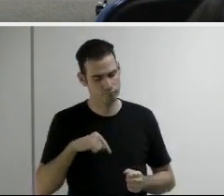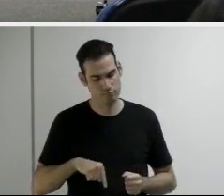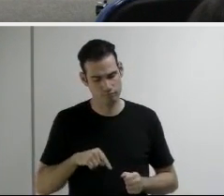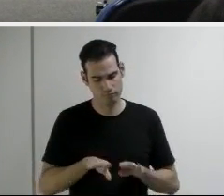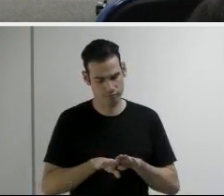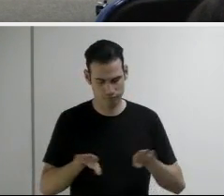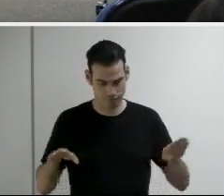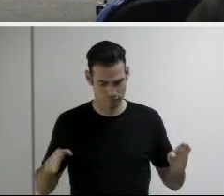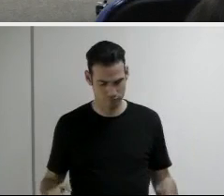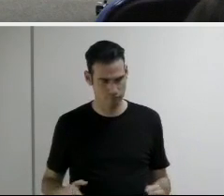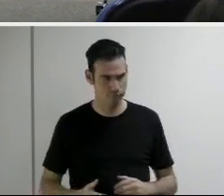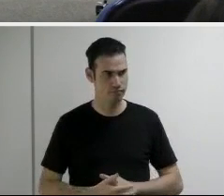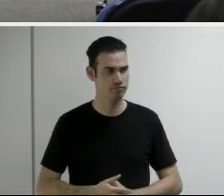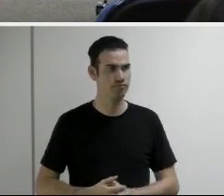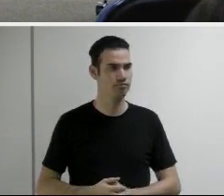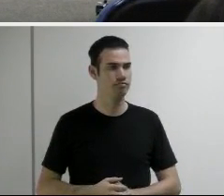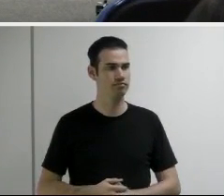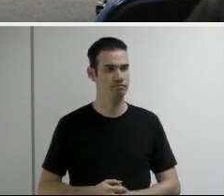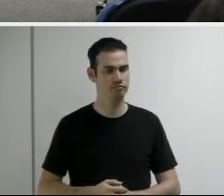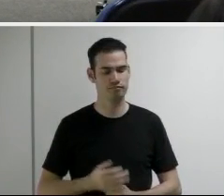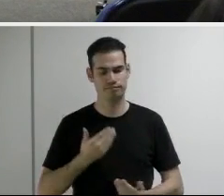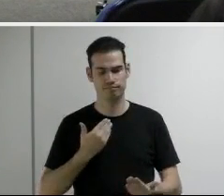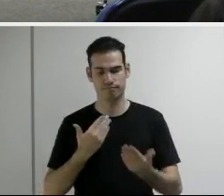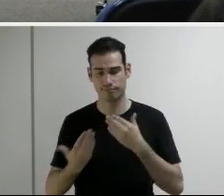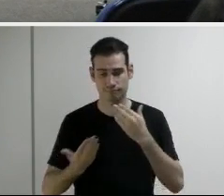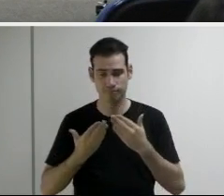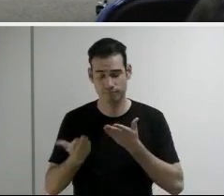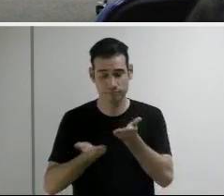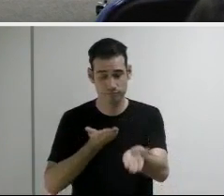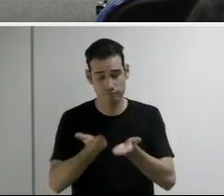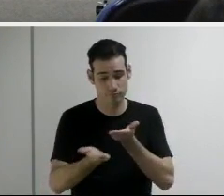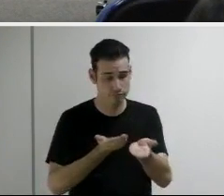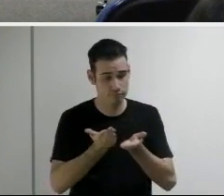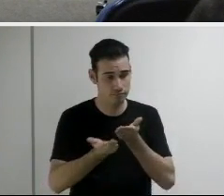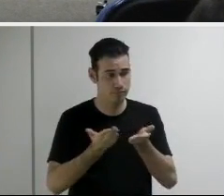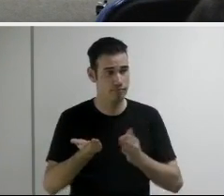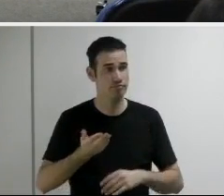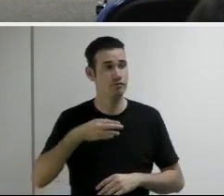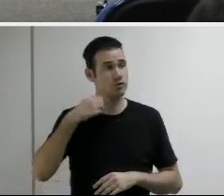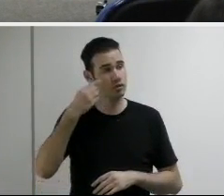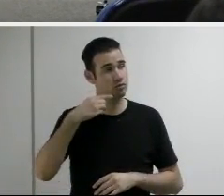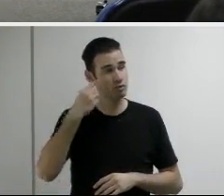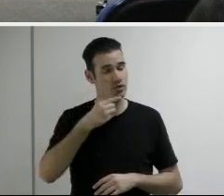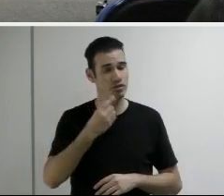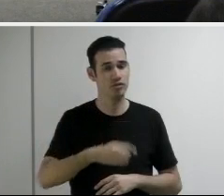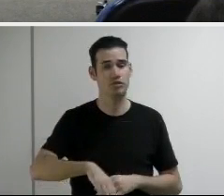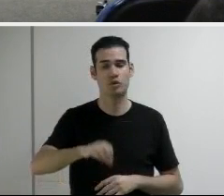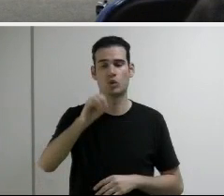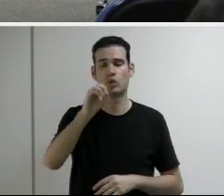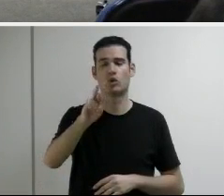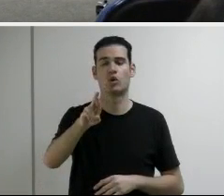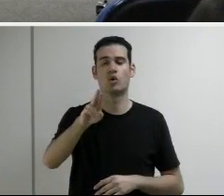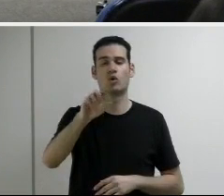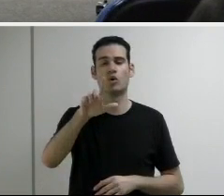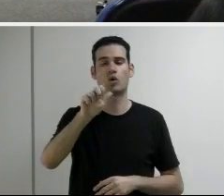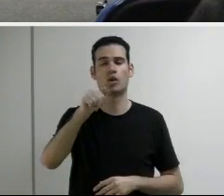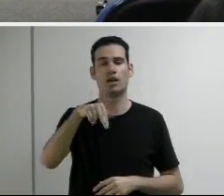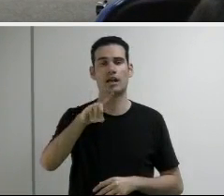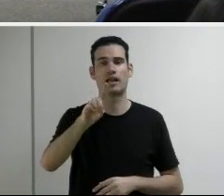caiu a mim a consultoria, a assessorar o deputado Orlando Silva, eu e mais um time, né?